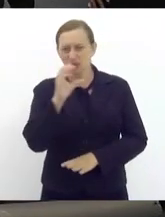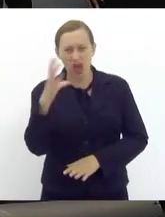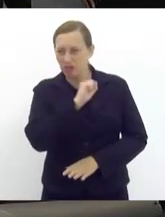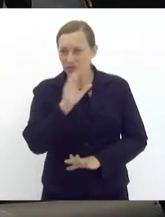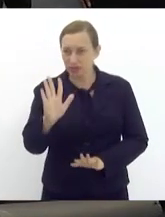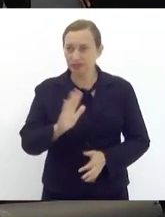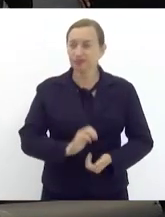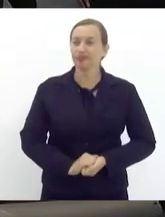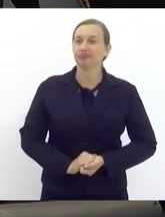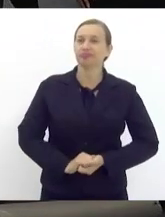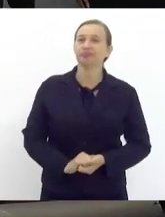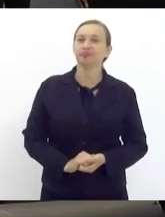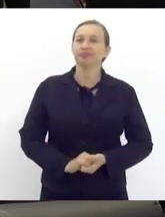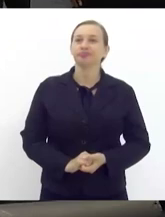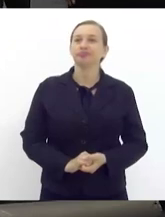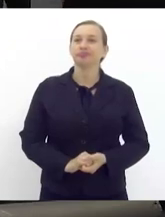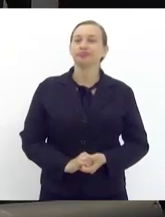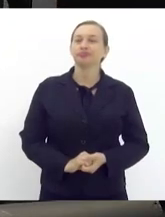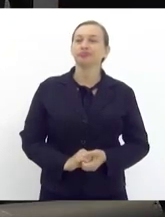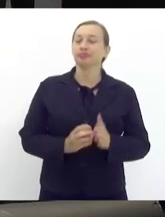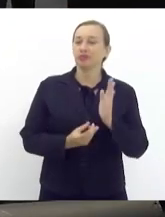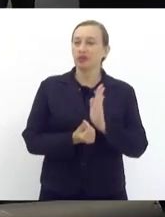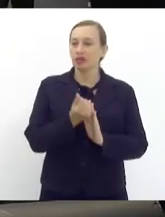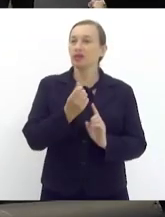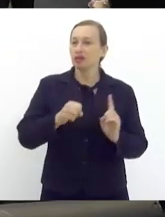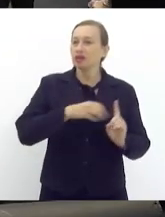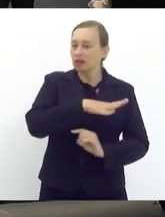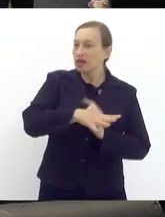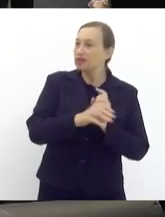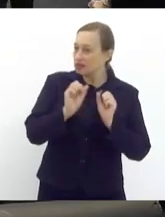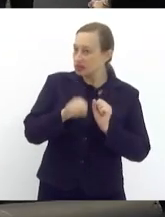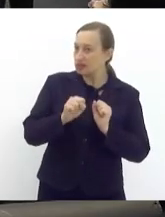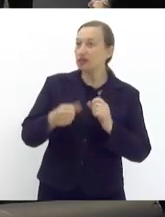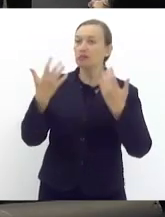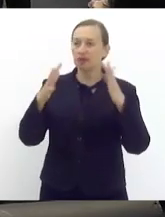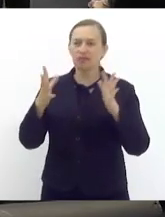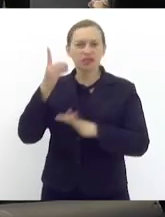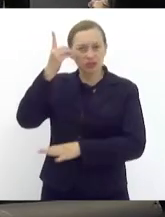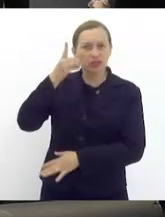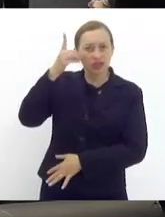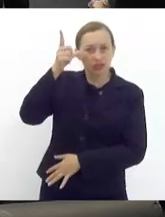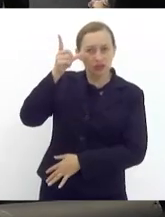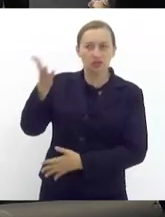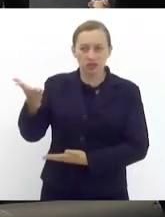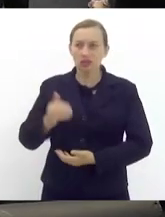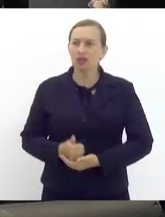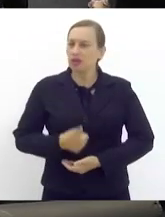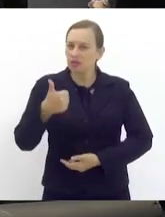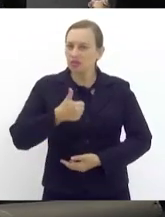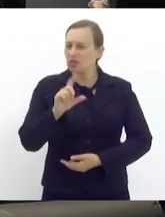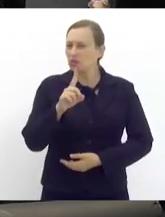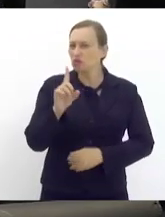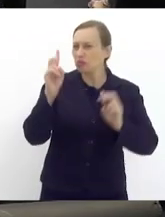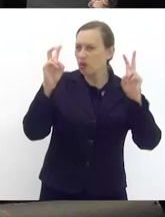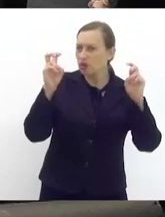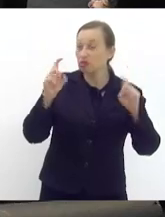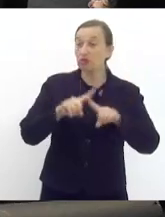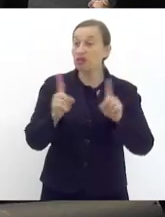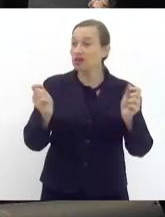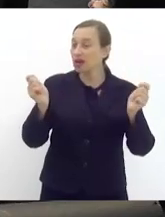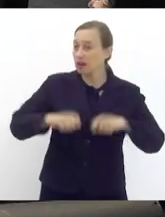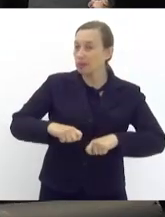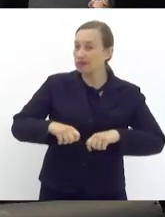Coisa rápida. Porque a gente está na discussão da tarifa social. É isso. É parabenizar a deputada Lucinha. Em primeiro lugar, não só pela matéria, mas pela